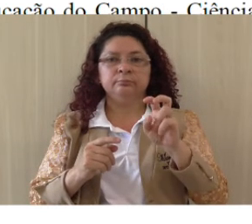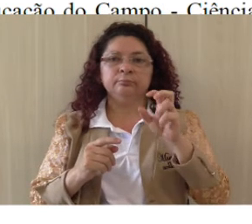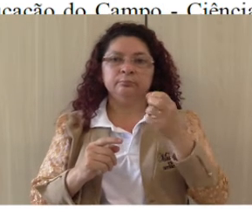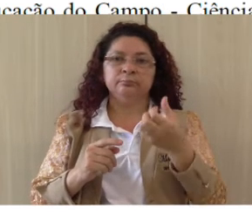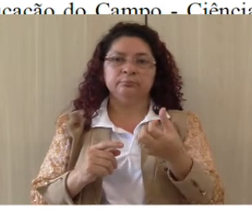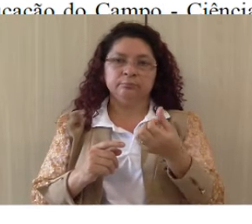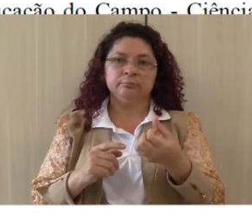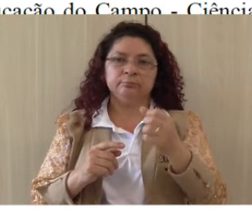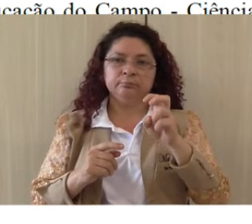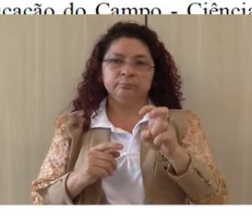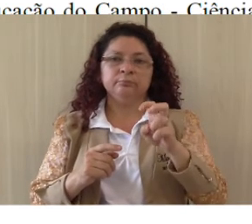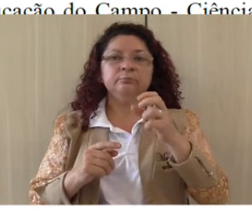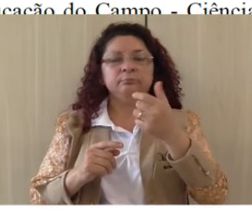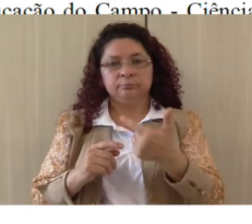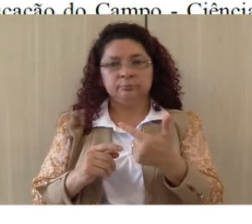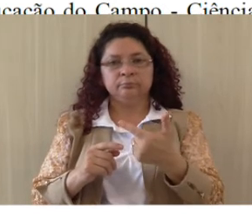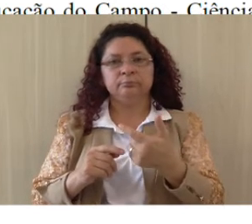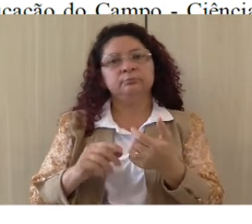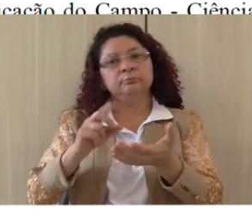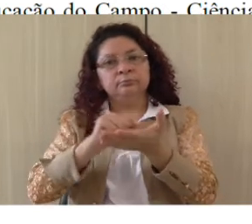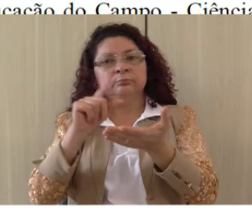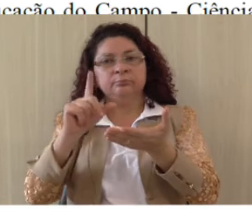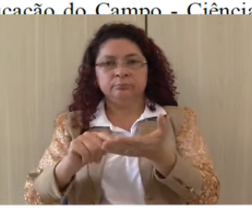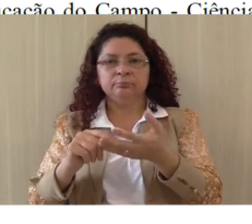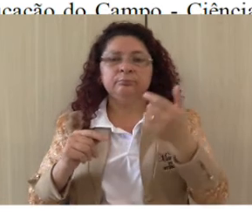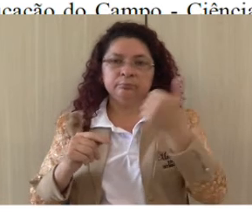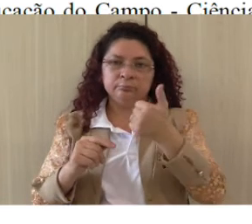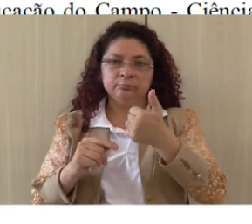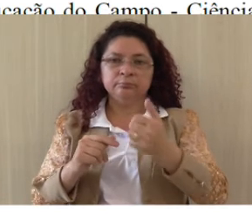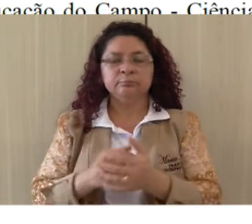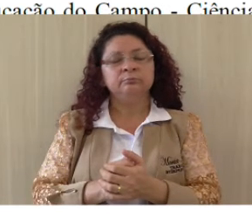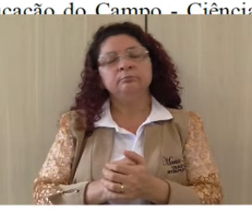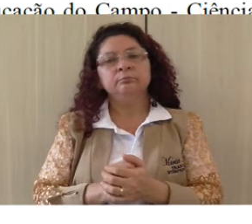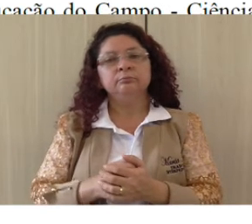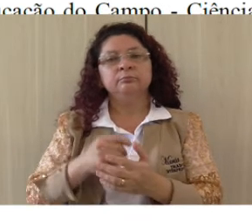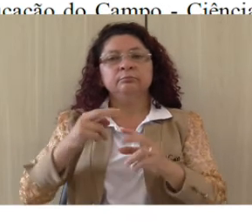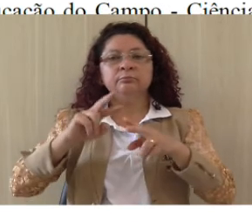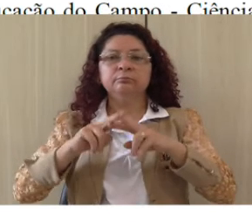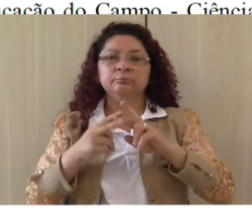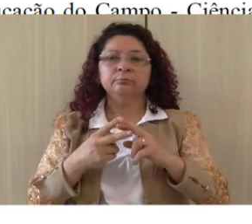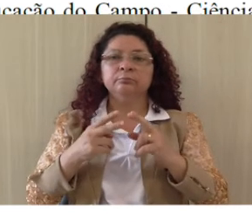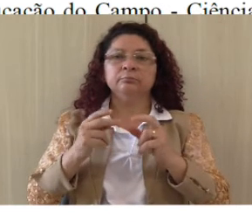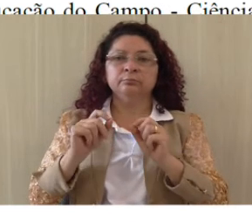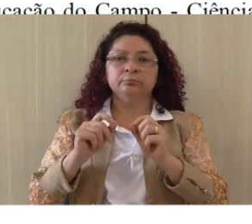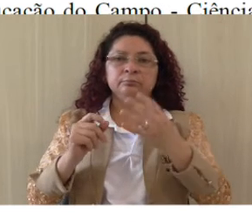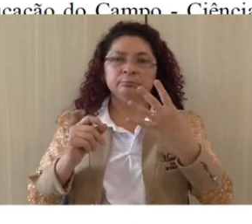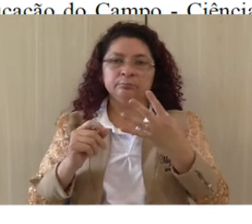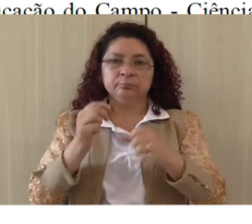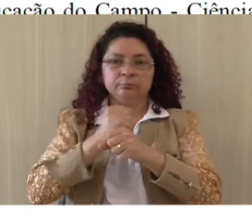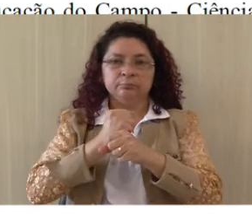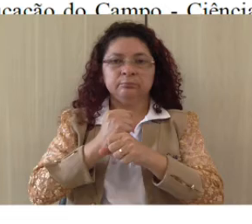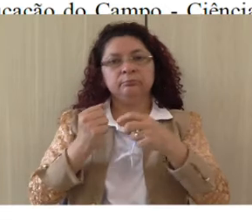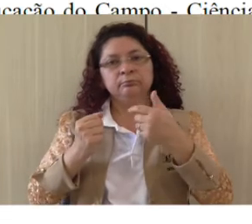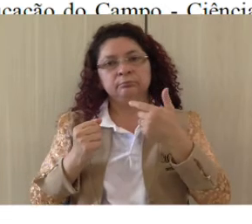7.752, artigo 1º, parágrafo 1º, inciso 2º, de 4 de novembro